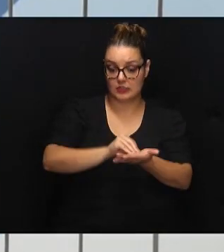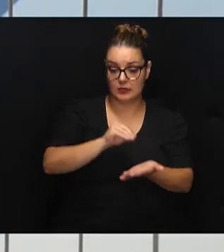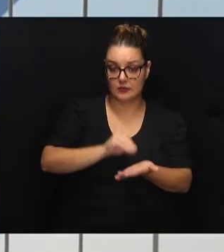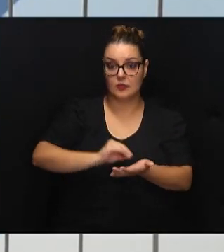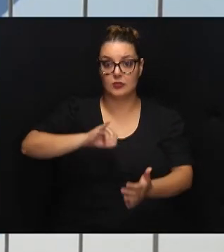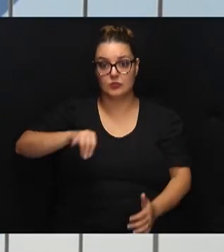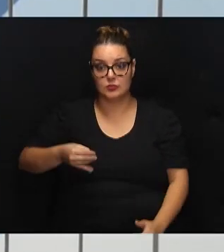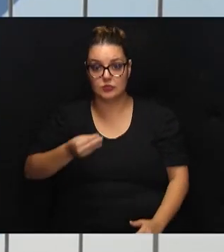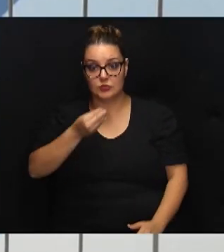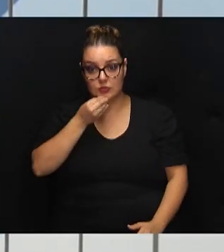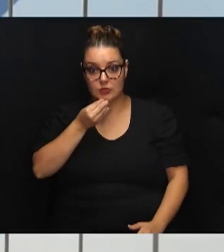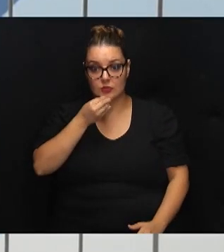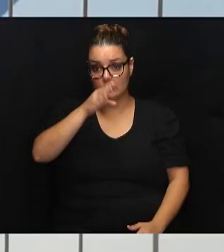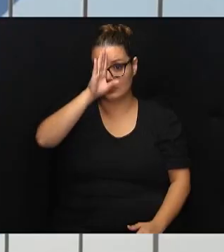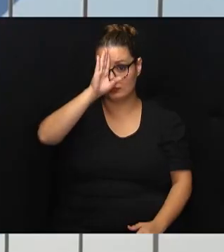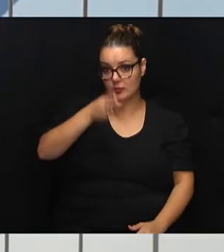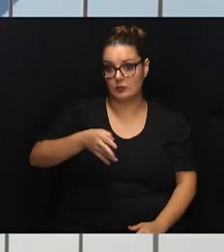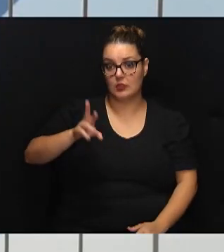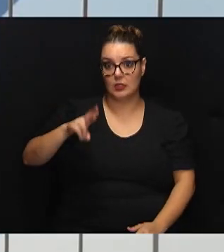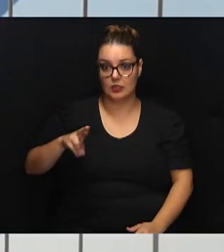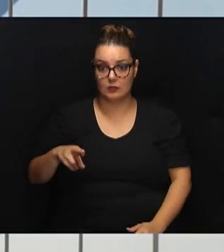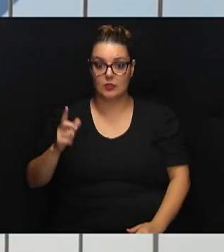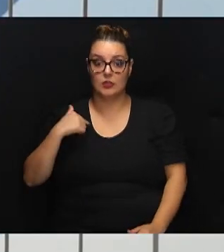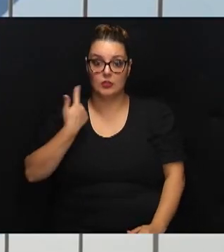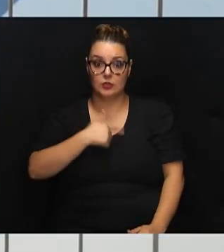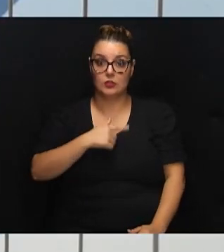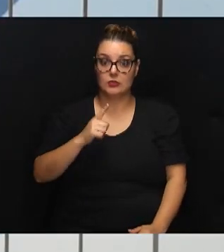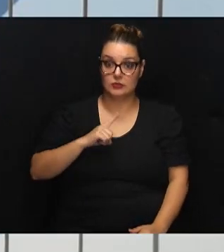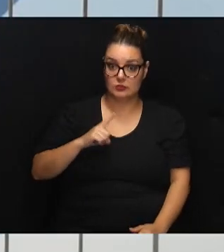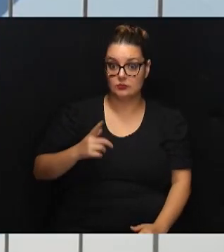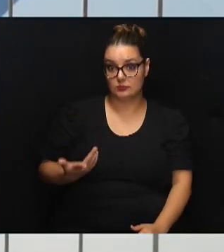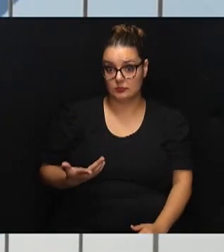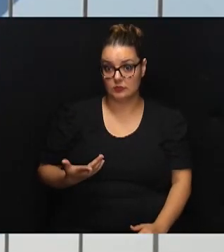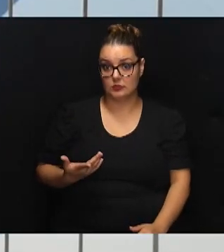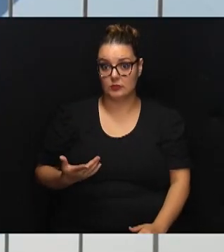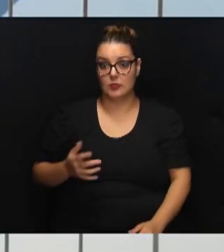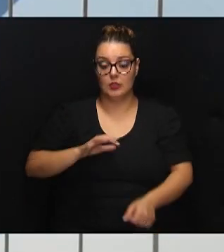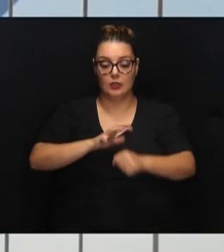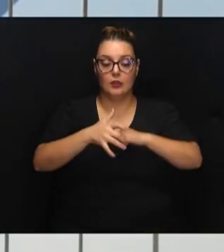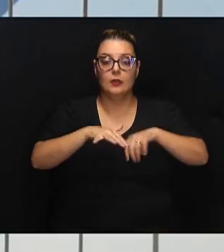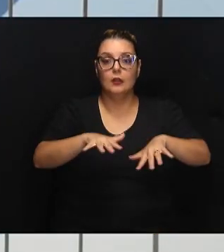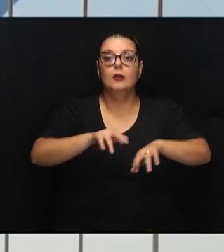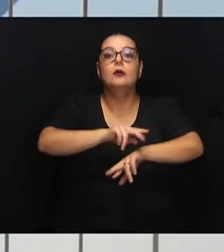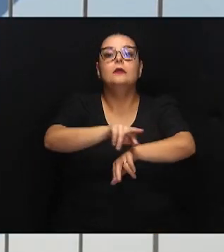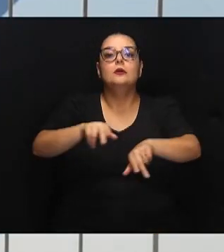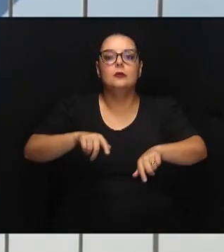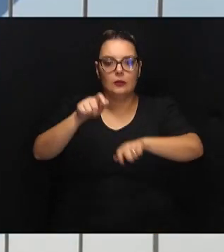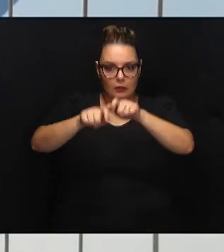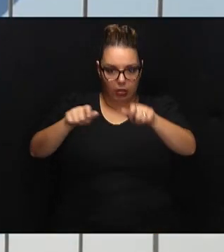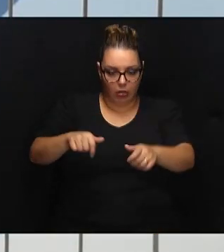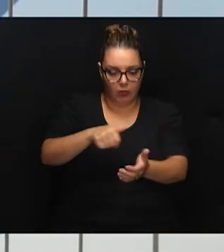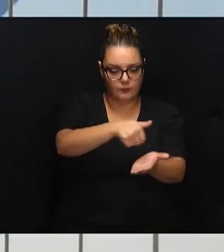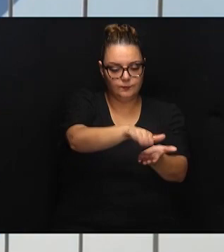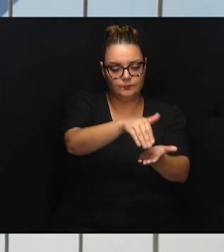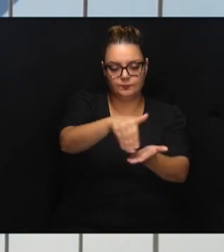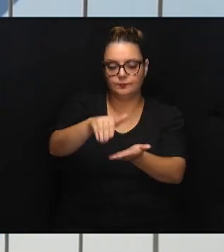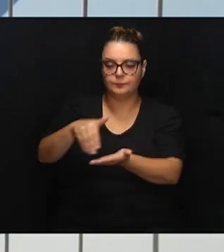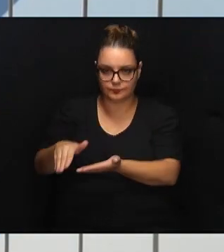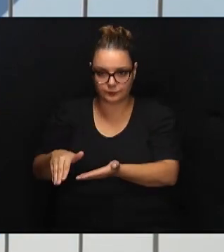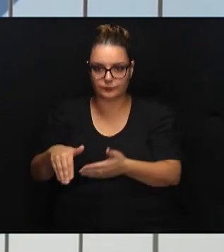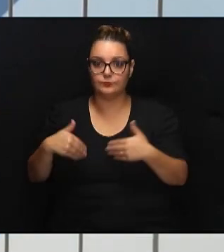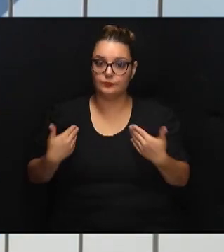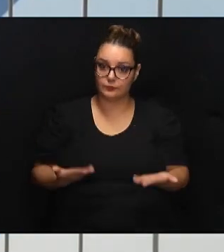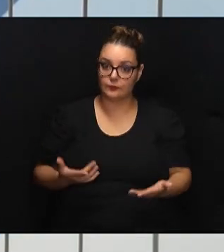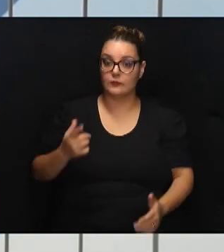oportunidade é um dos principais motivos. E a gente tem, na pandemia, né, muitas pessoas foram mandadas embora e aí